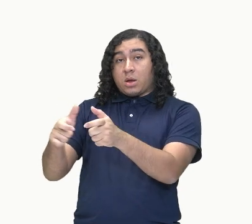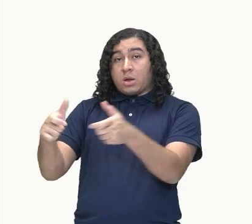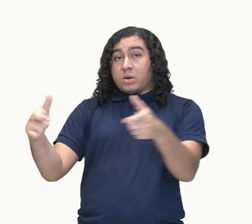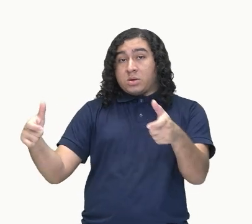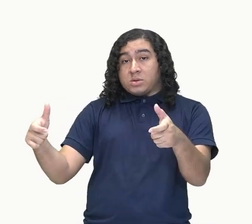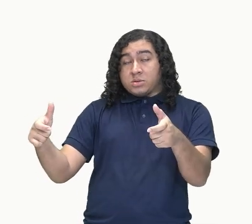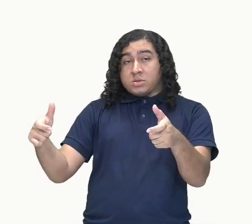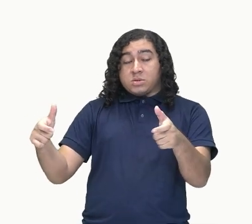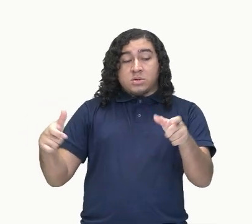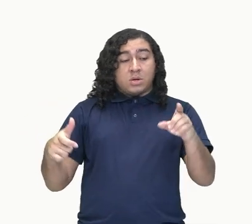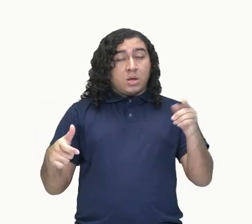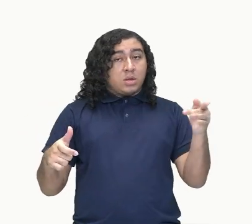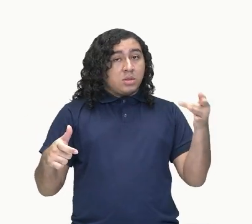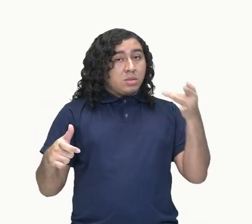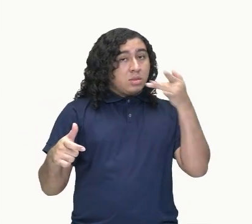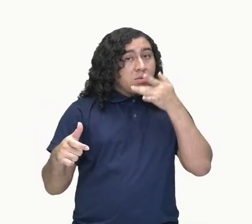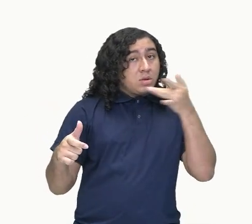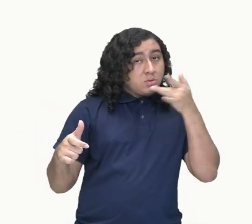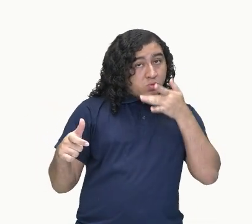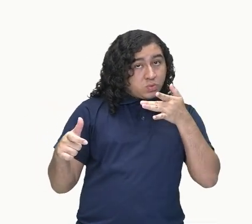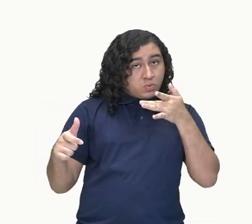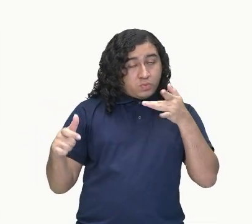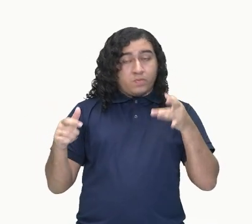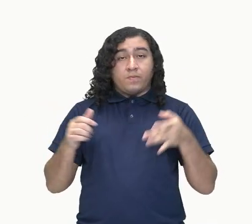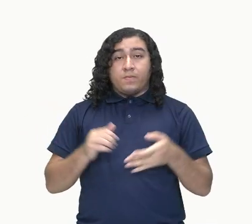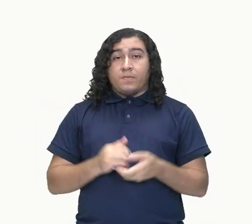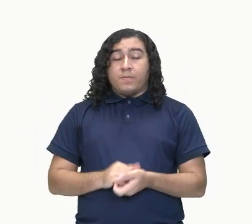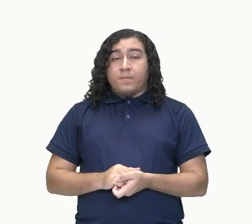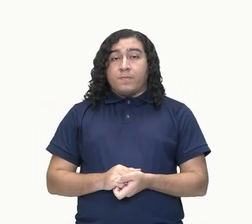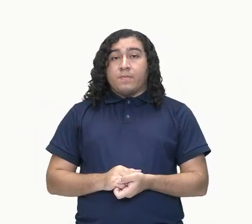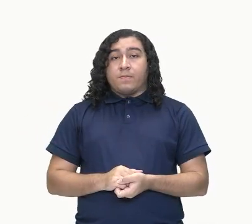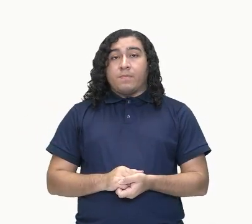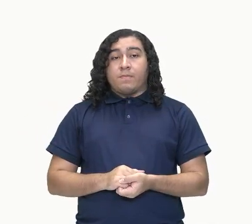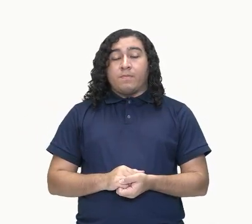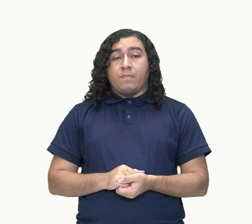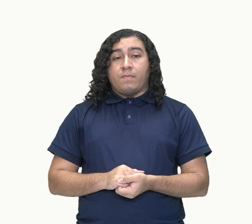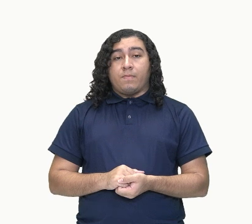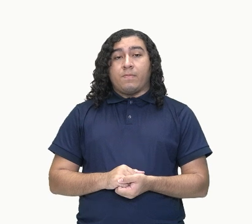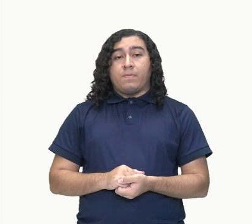e delicious significa delicioso.